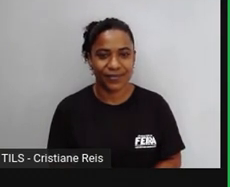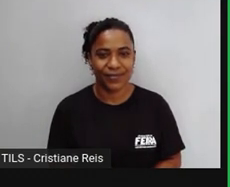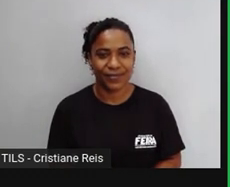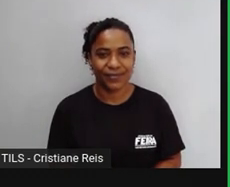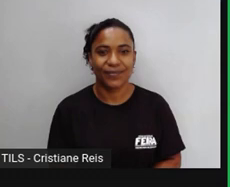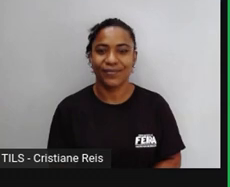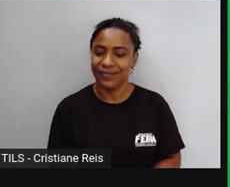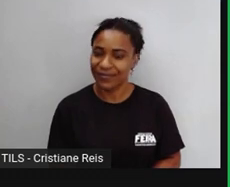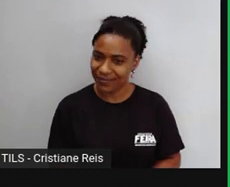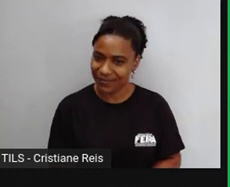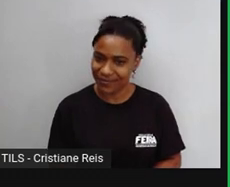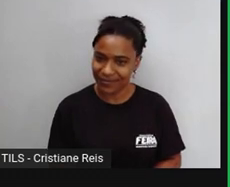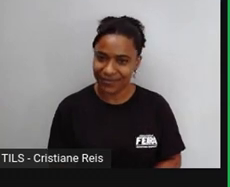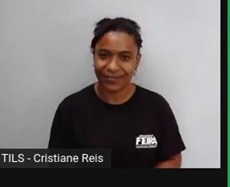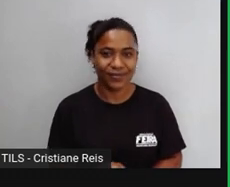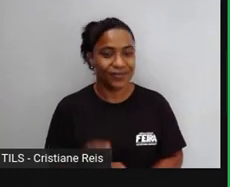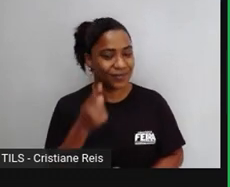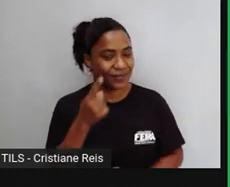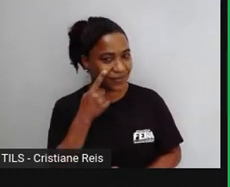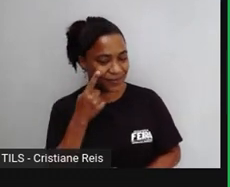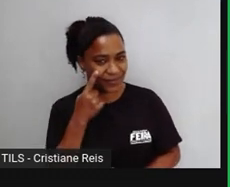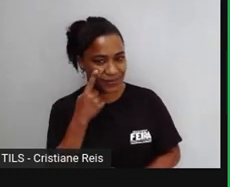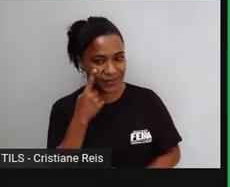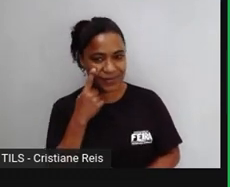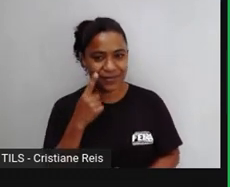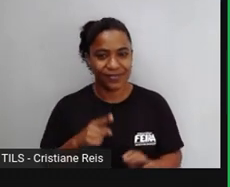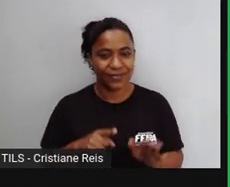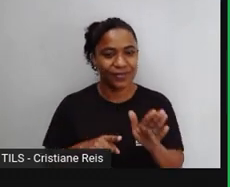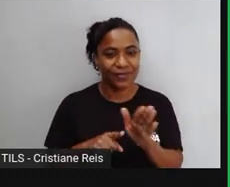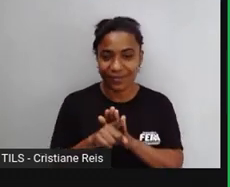So, laundry area or yard,